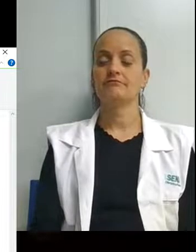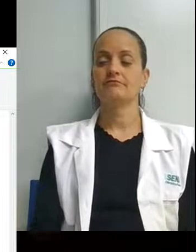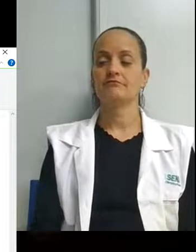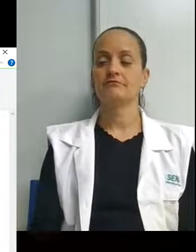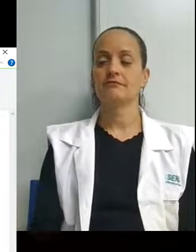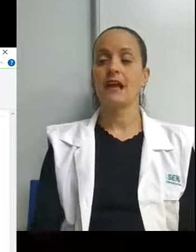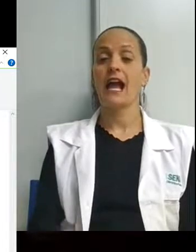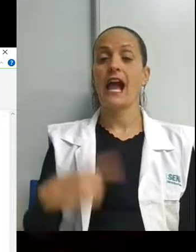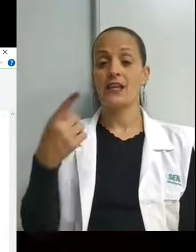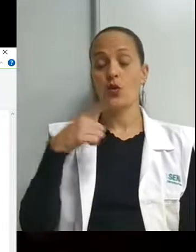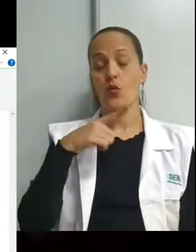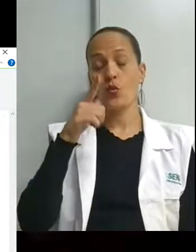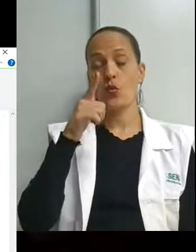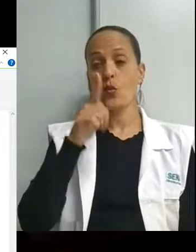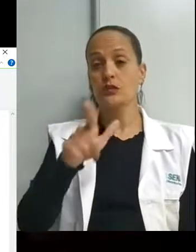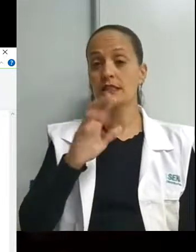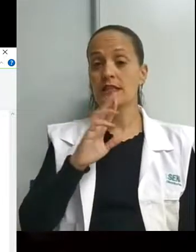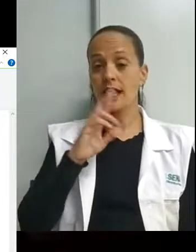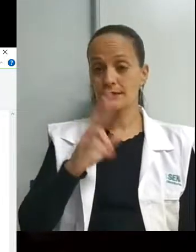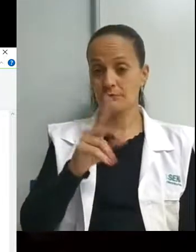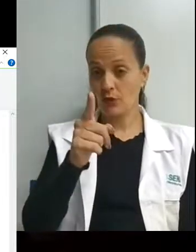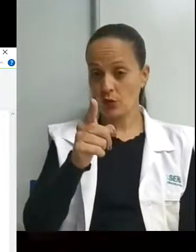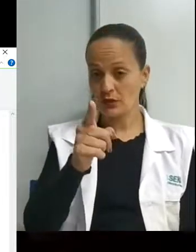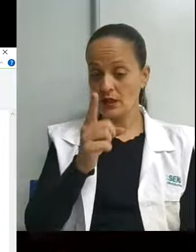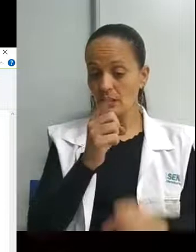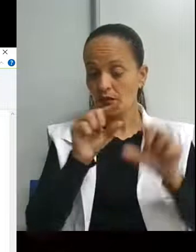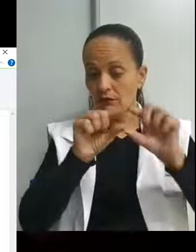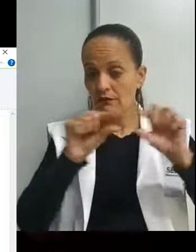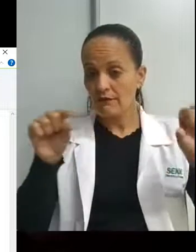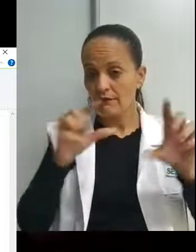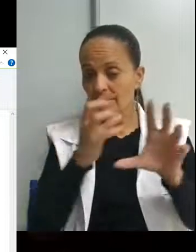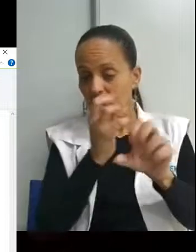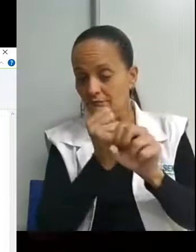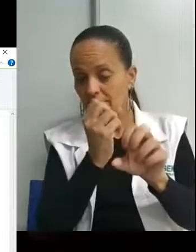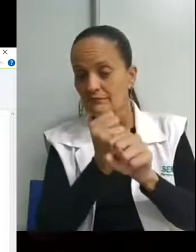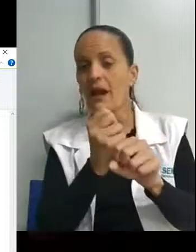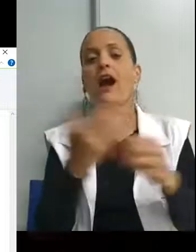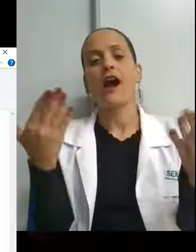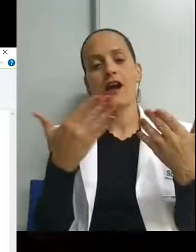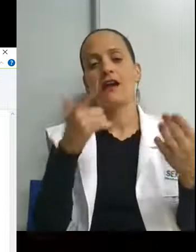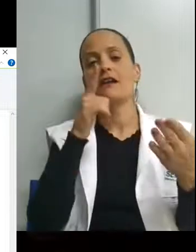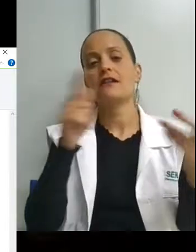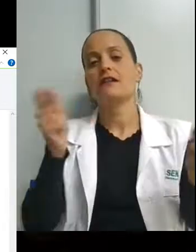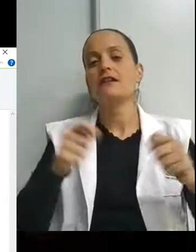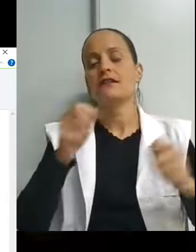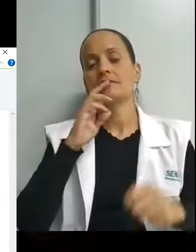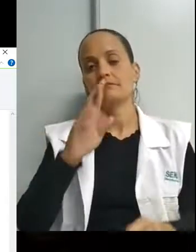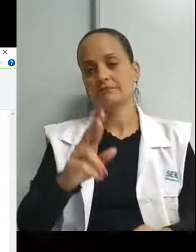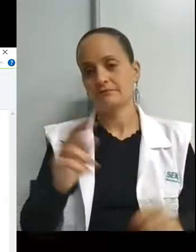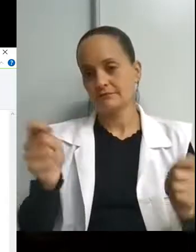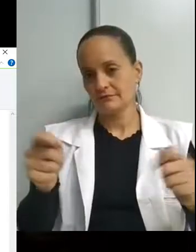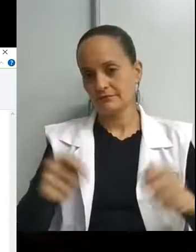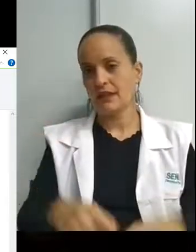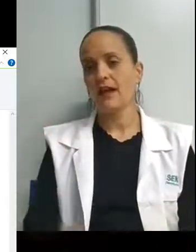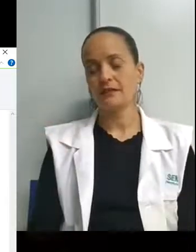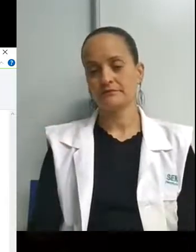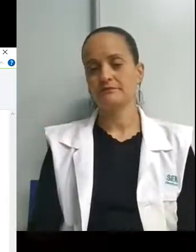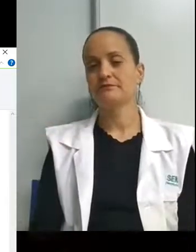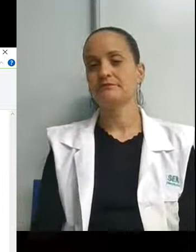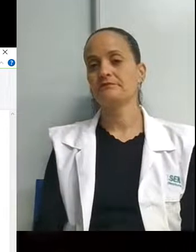da resistência a partir do quê? Da potência e da corrente que eu tenho, certo? Então, ó, vou isolar aqui